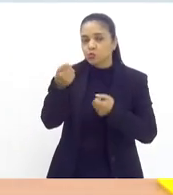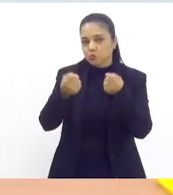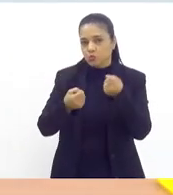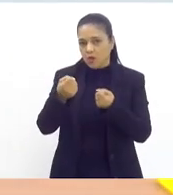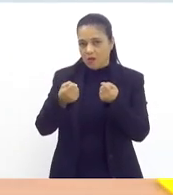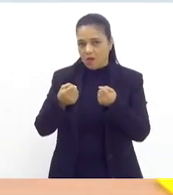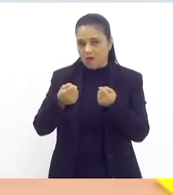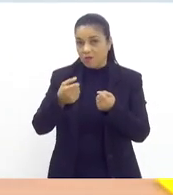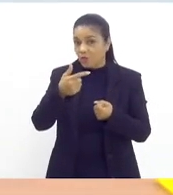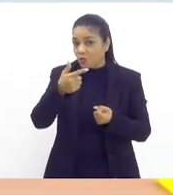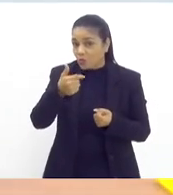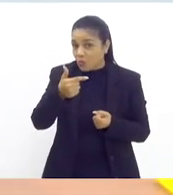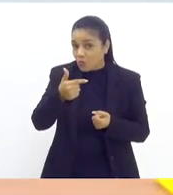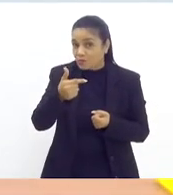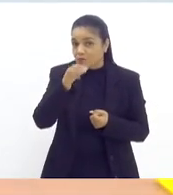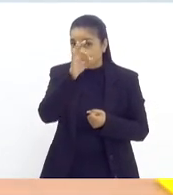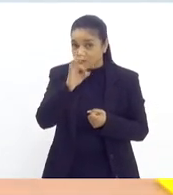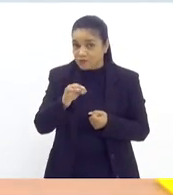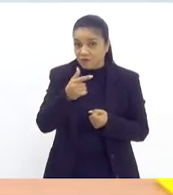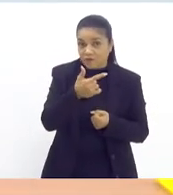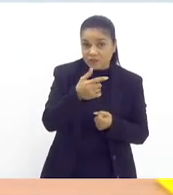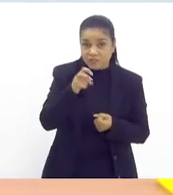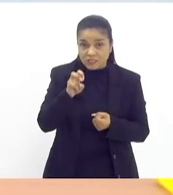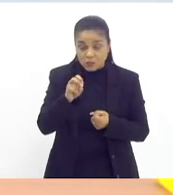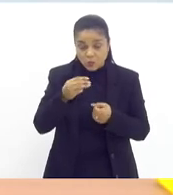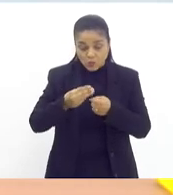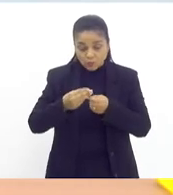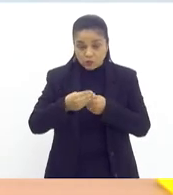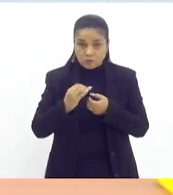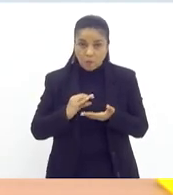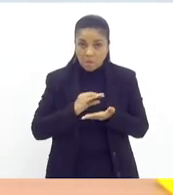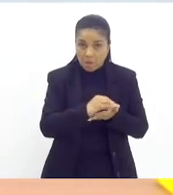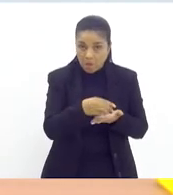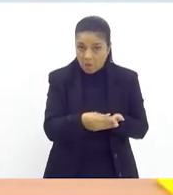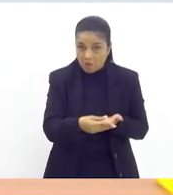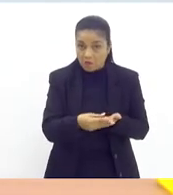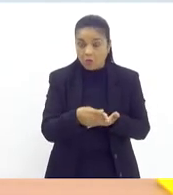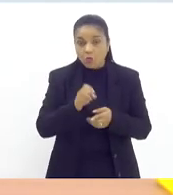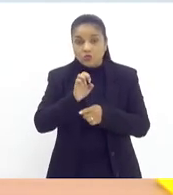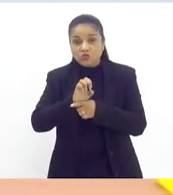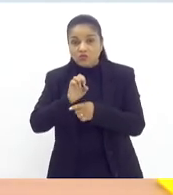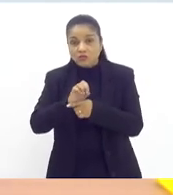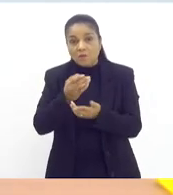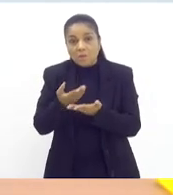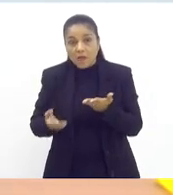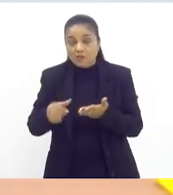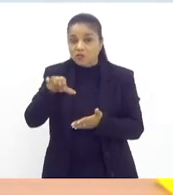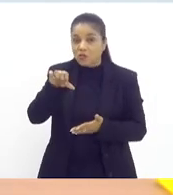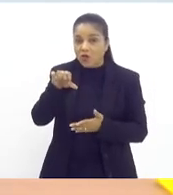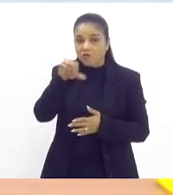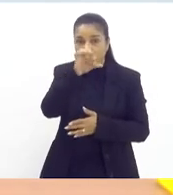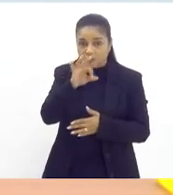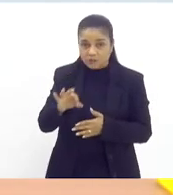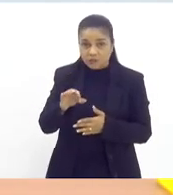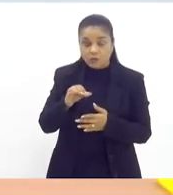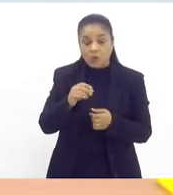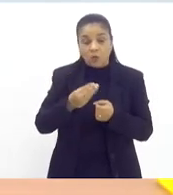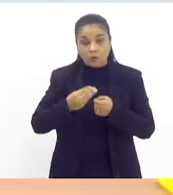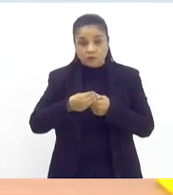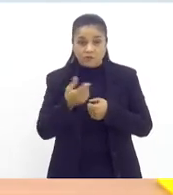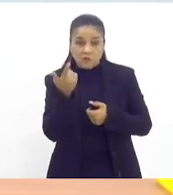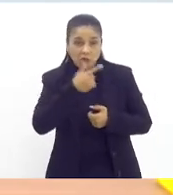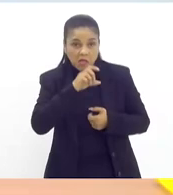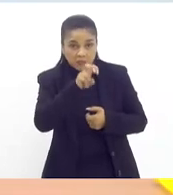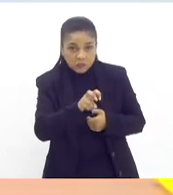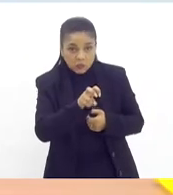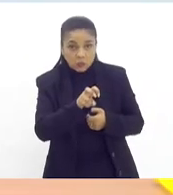que desses 12%, 25% é dos municípios. Ou seja, os estados vão perder 9%, os municípios vão ganhar 5%, vão